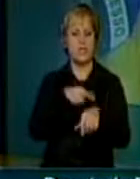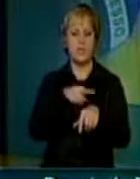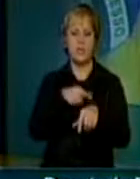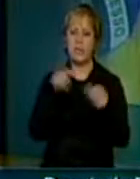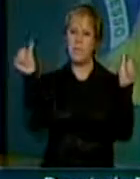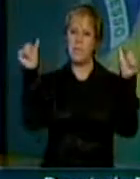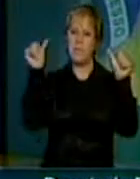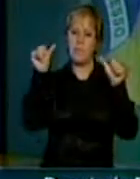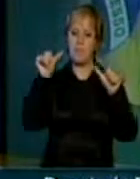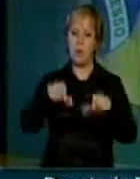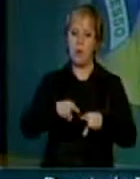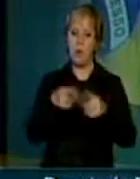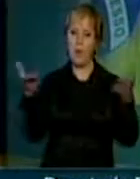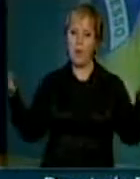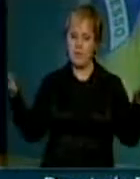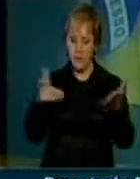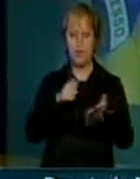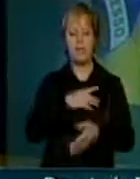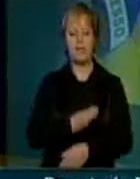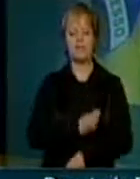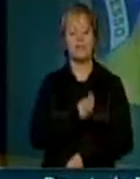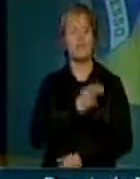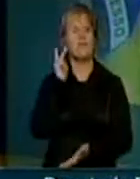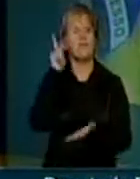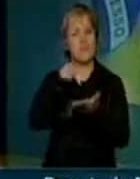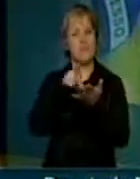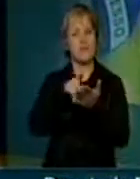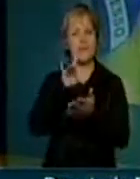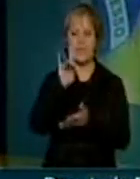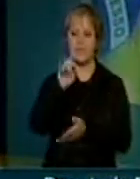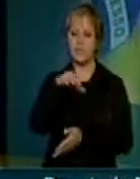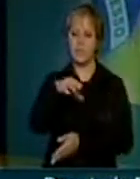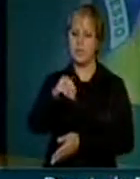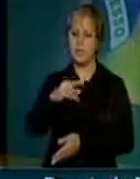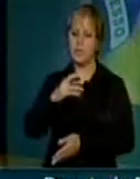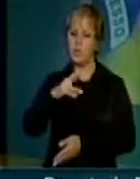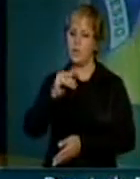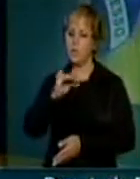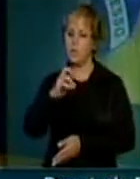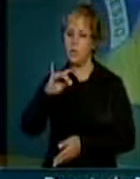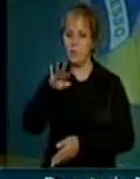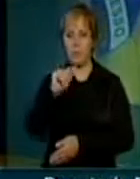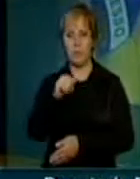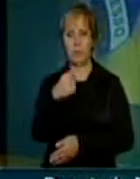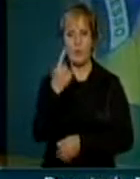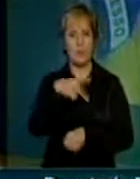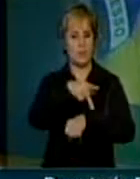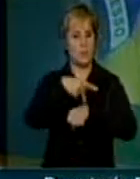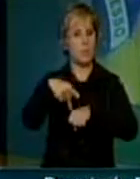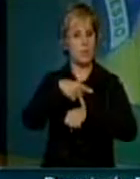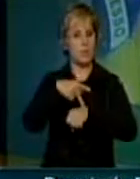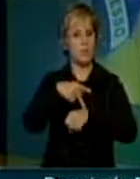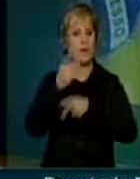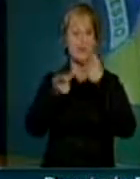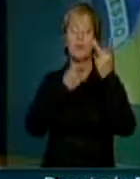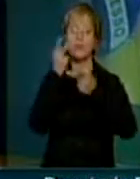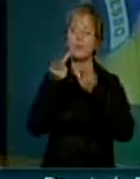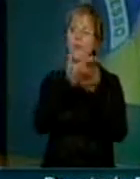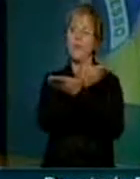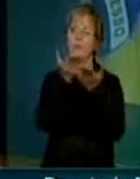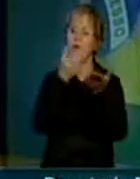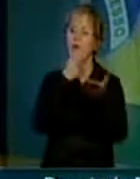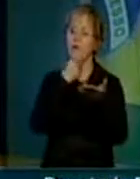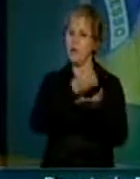profunda democracia. Vivemos sem nenhuma dúvida em um país que, como diz e dizem